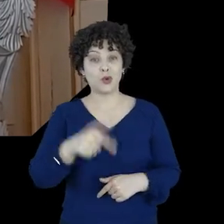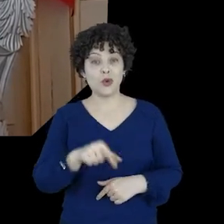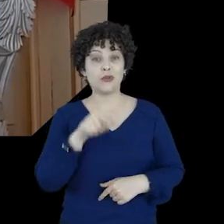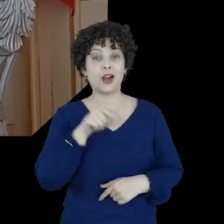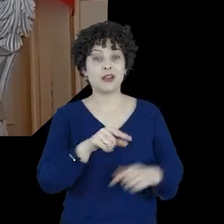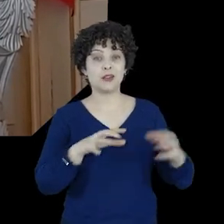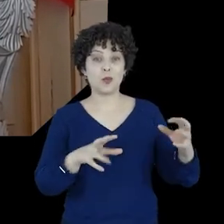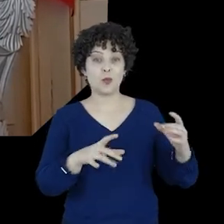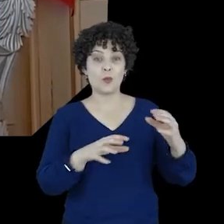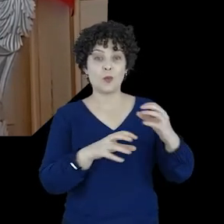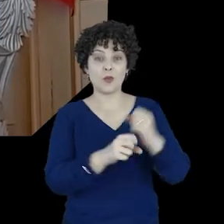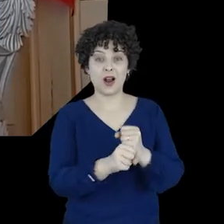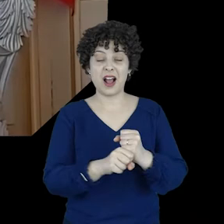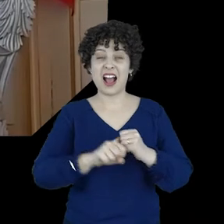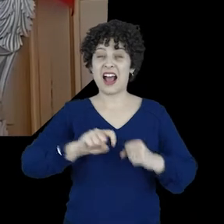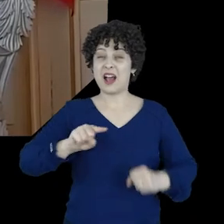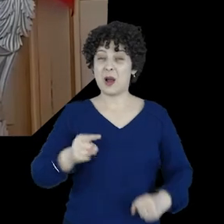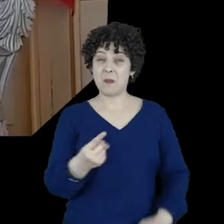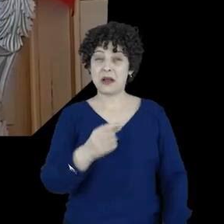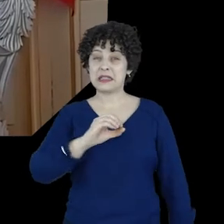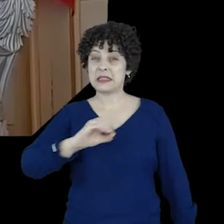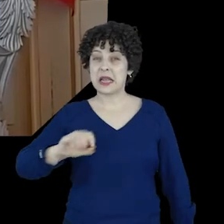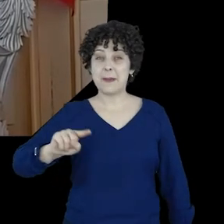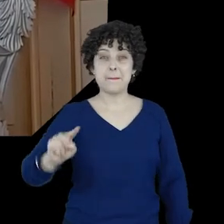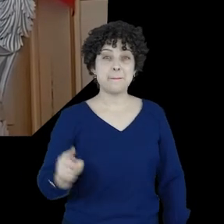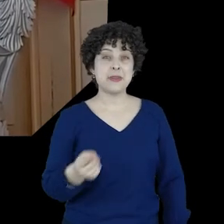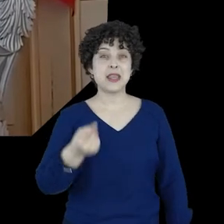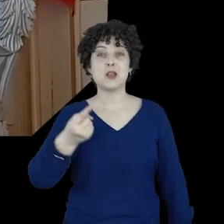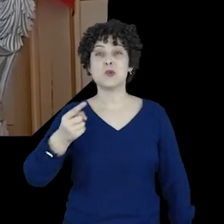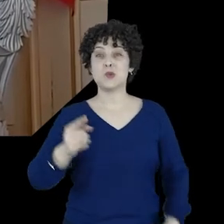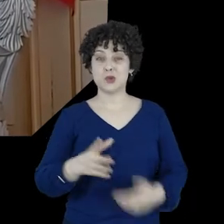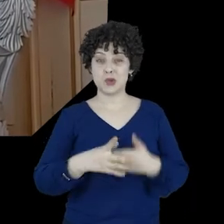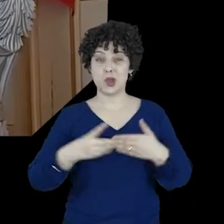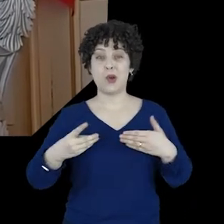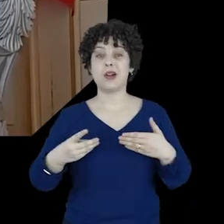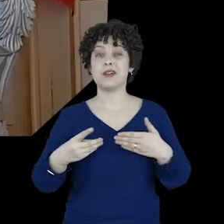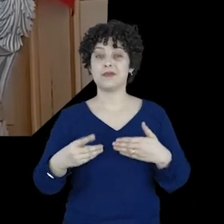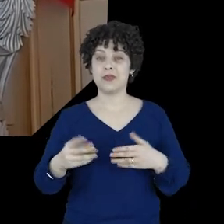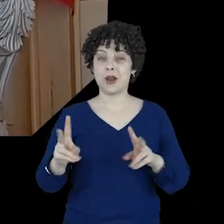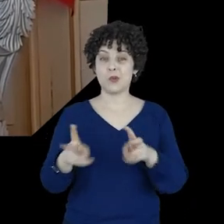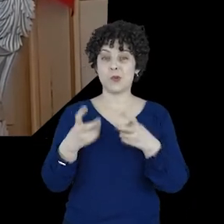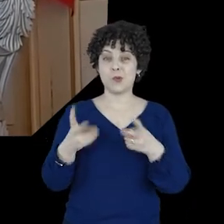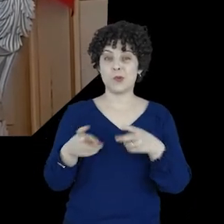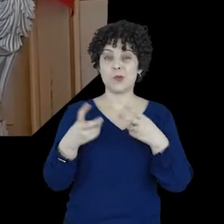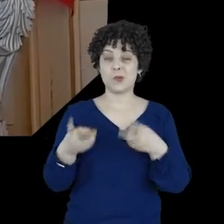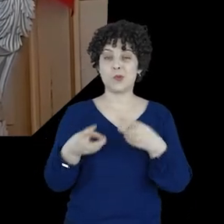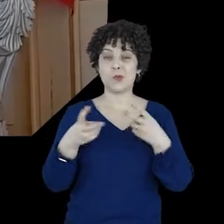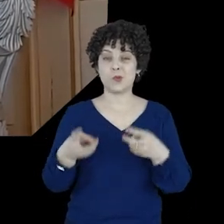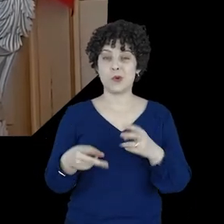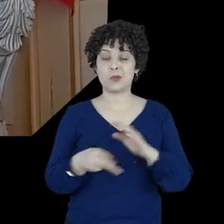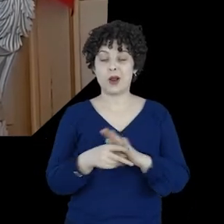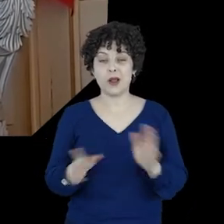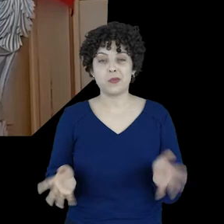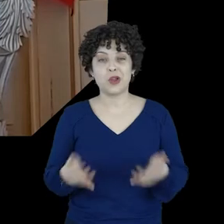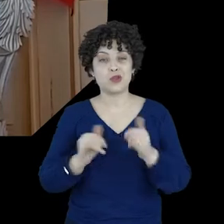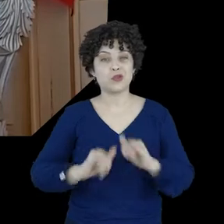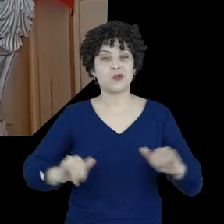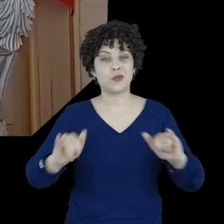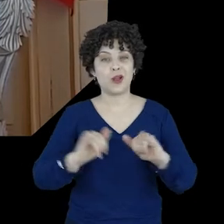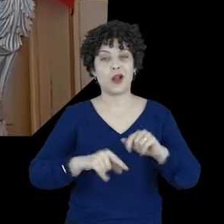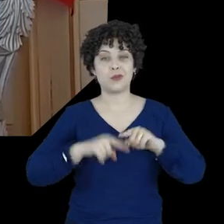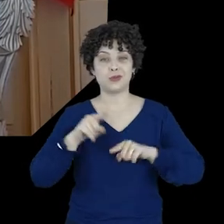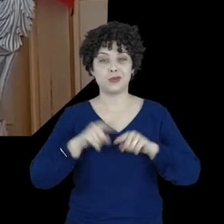de novo, essa soma pode chegar a centenas de milhares de dólares pela monetização e pela promoção dos